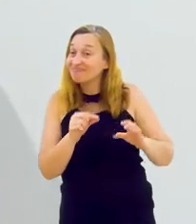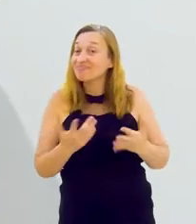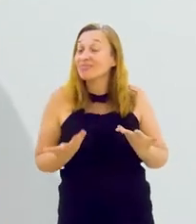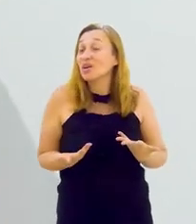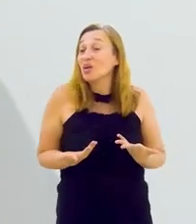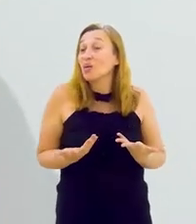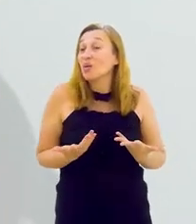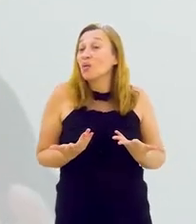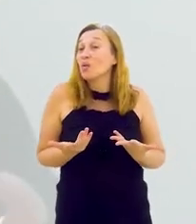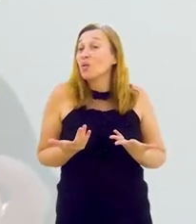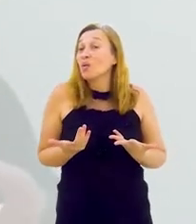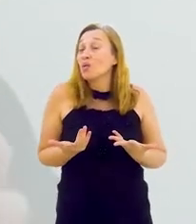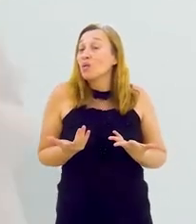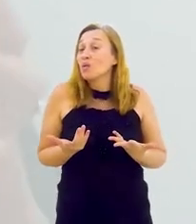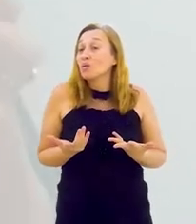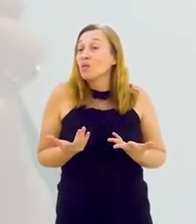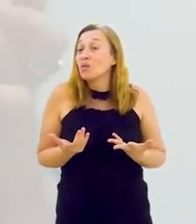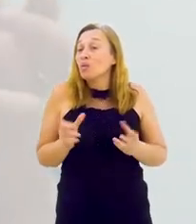empreendedora,